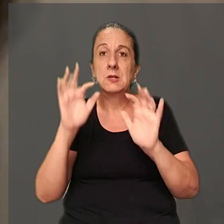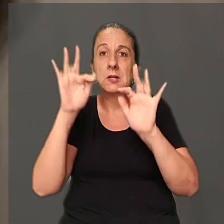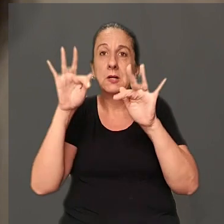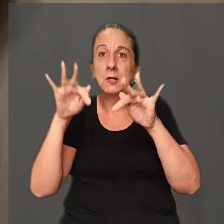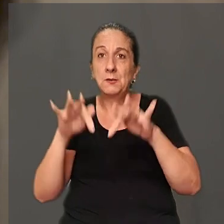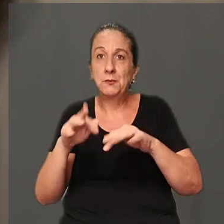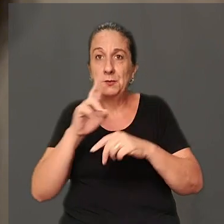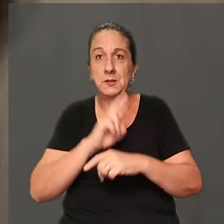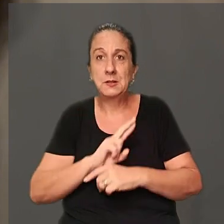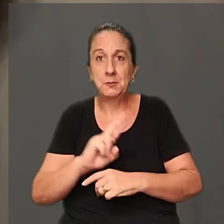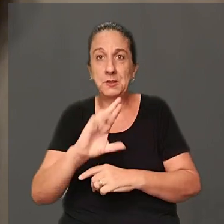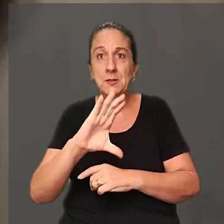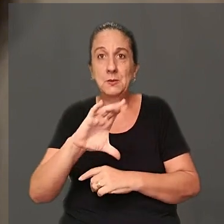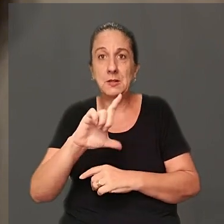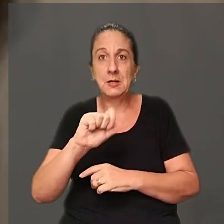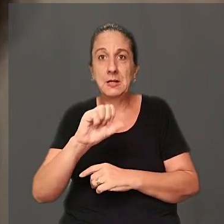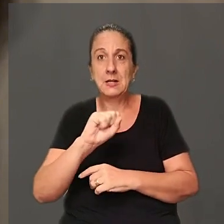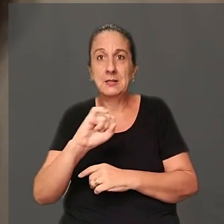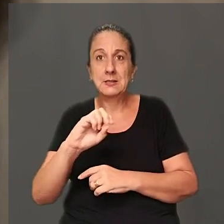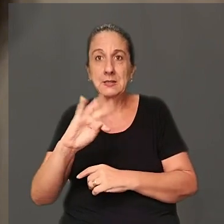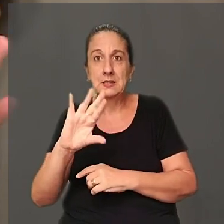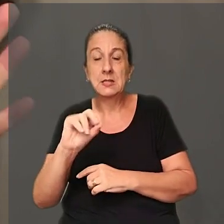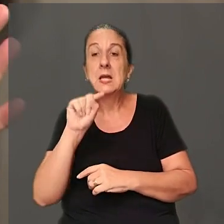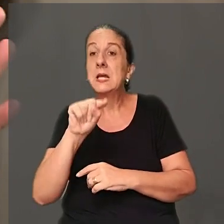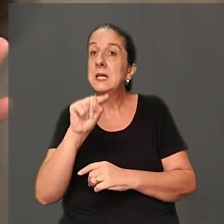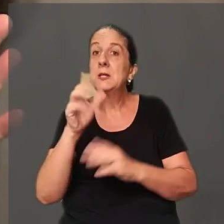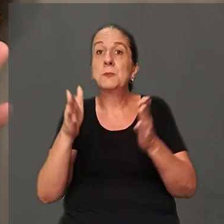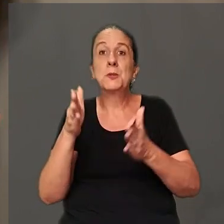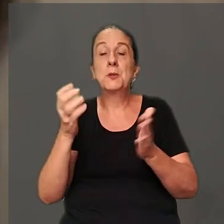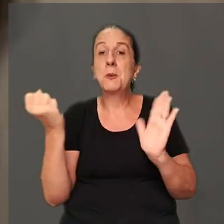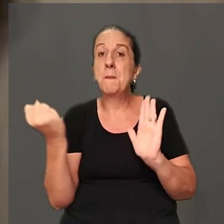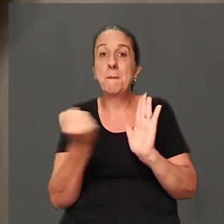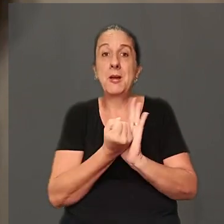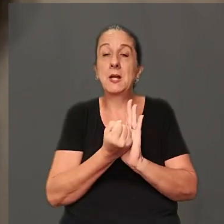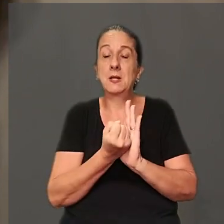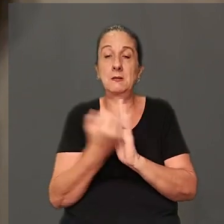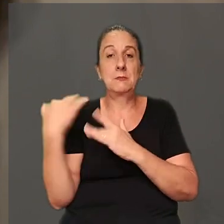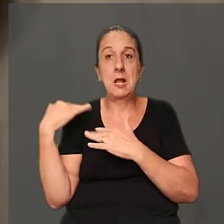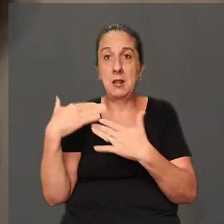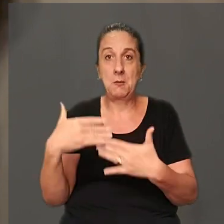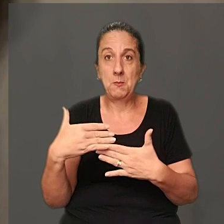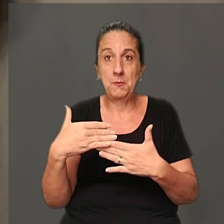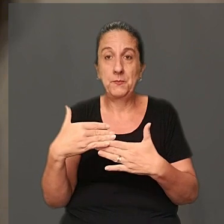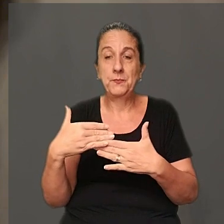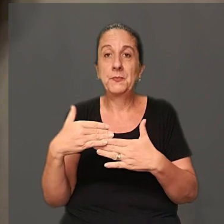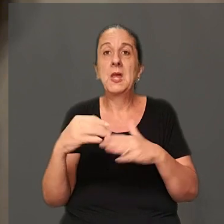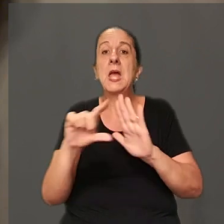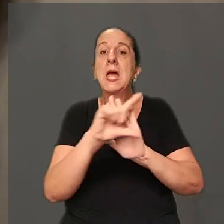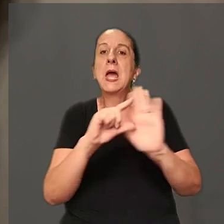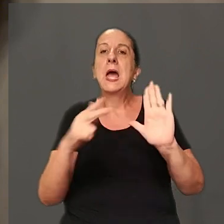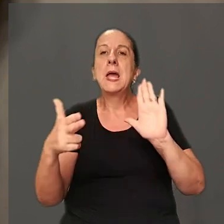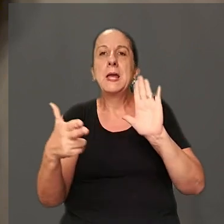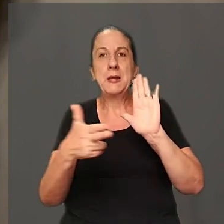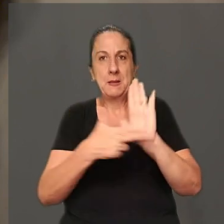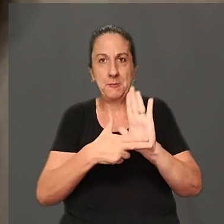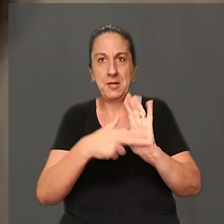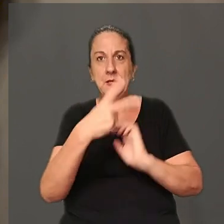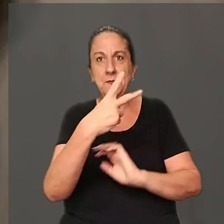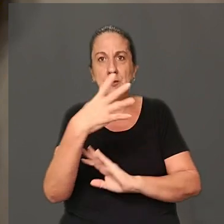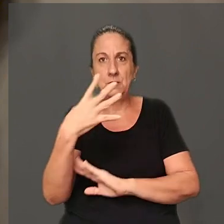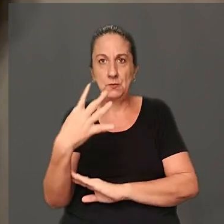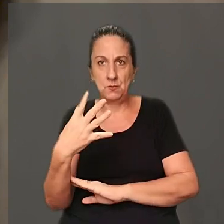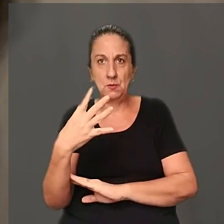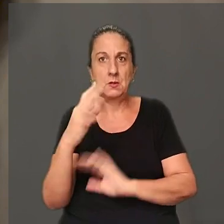representação classista. Esse foi o episódio mais marcante daquela época. A emenda 24, a emenda constitucional número 24,